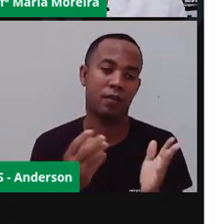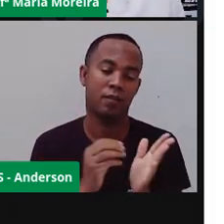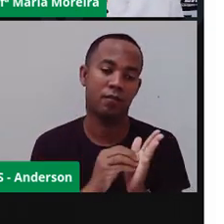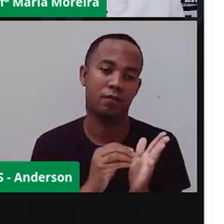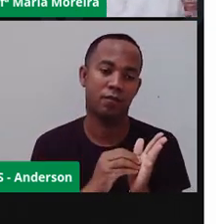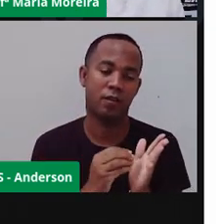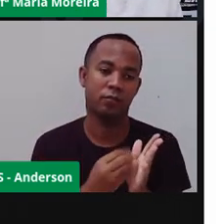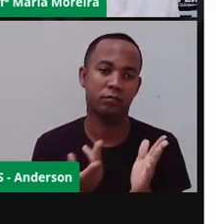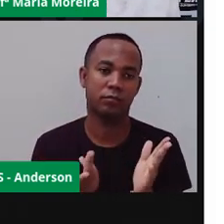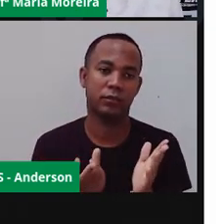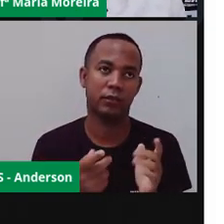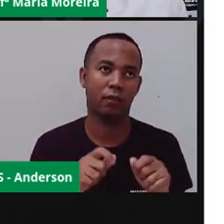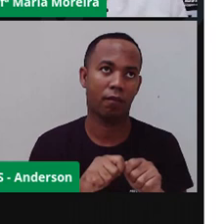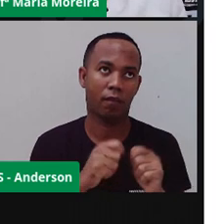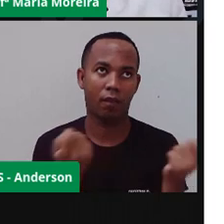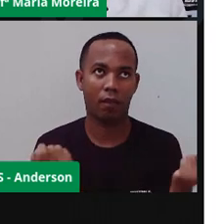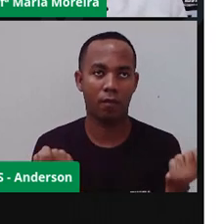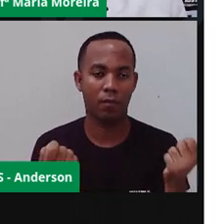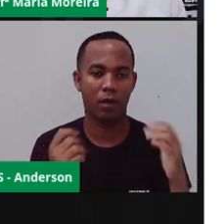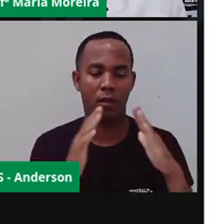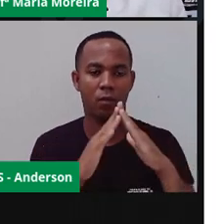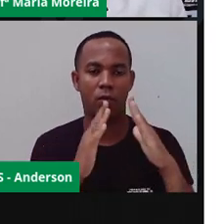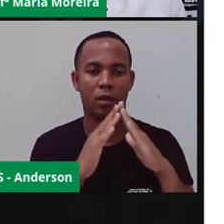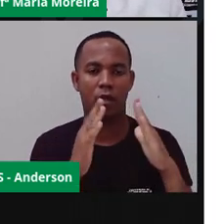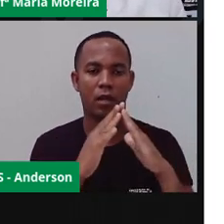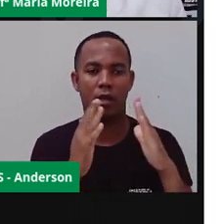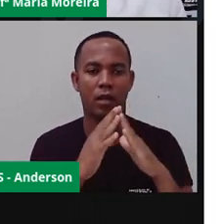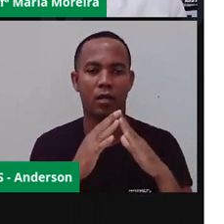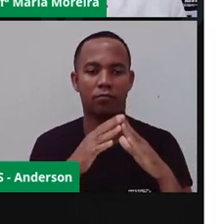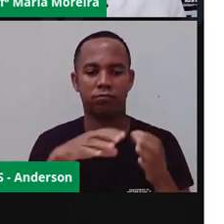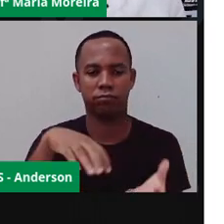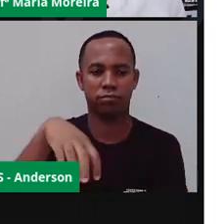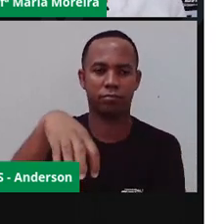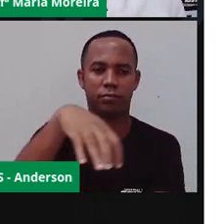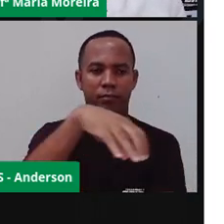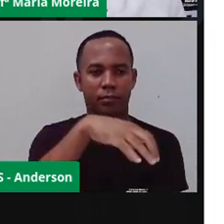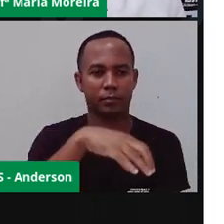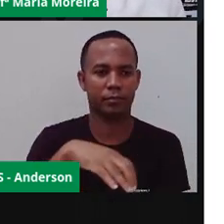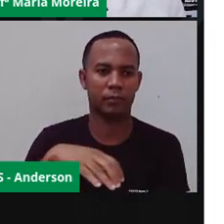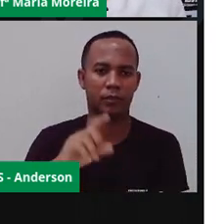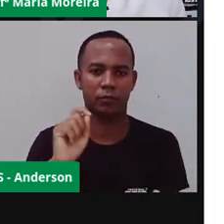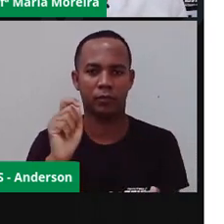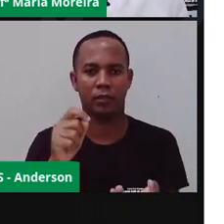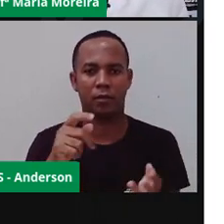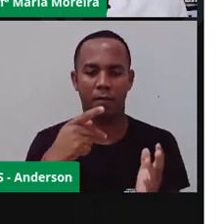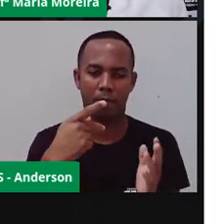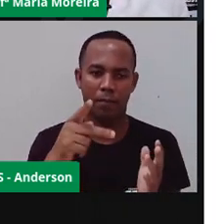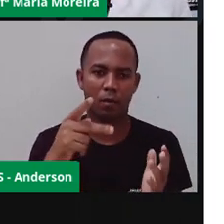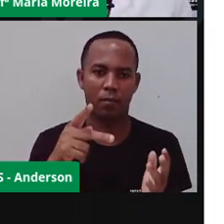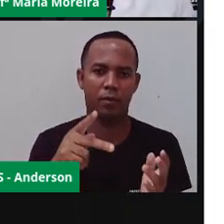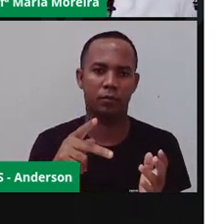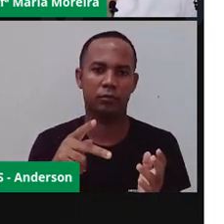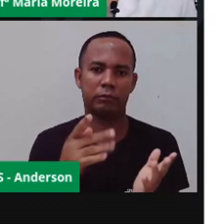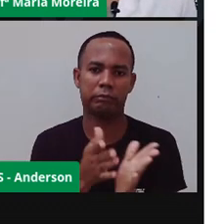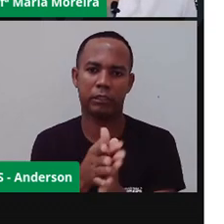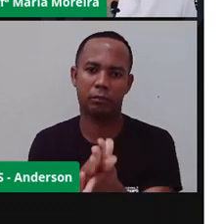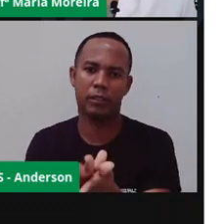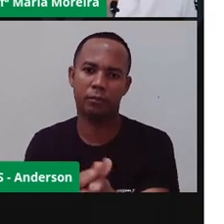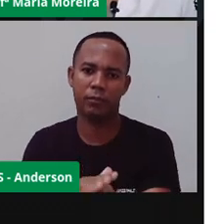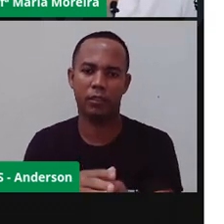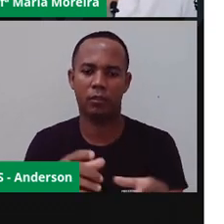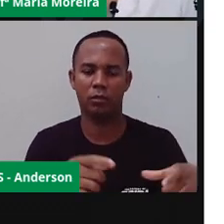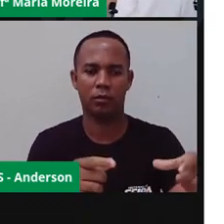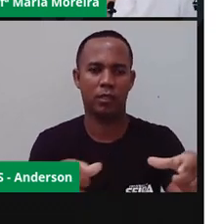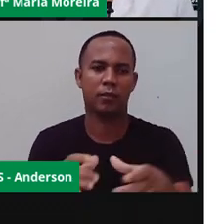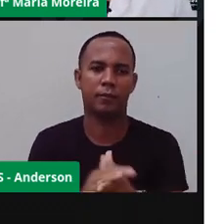vai lá, picha um muro, quebra uma escultura. Isso é vandalismo. Então, ele está pedindo na